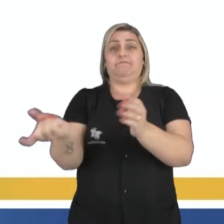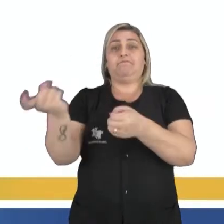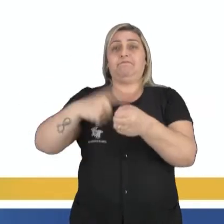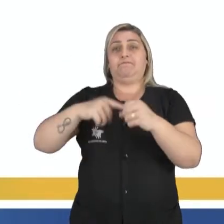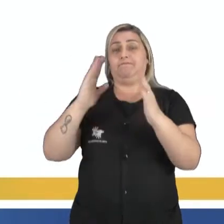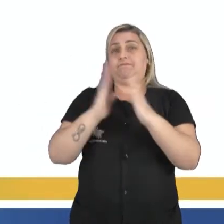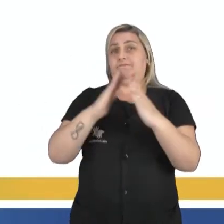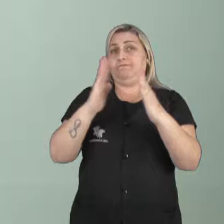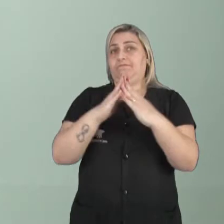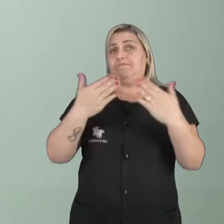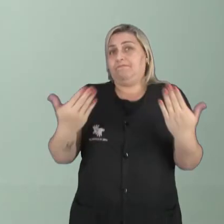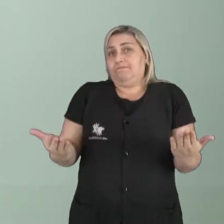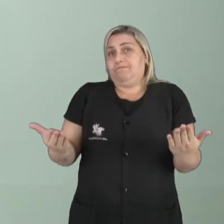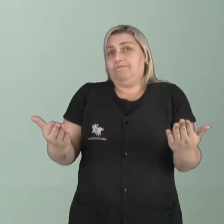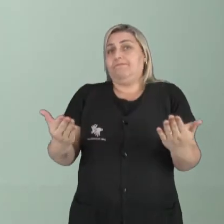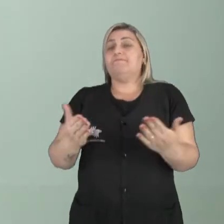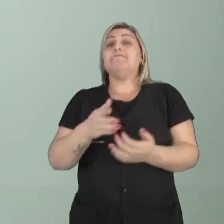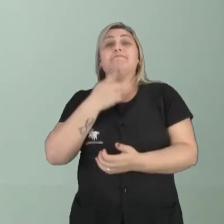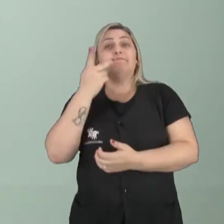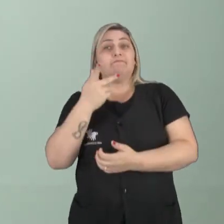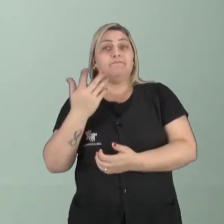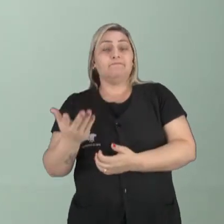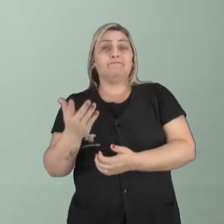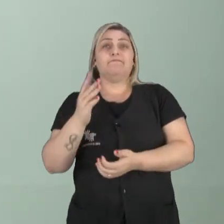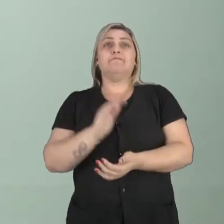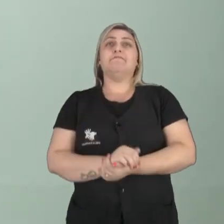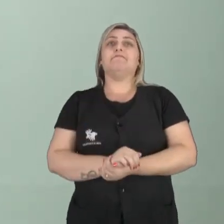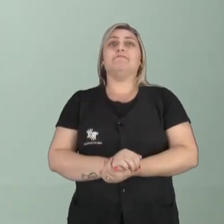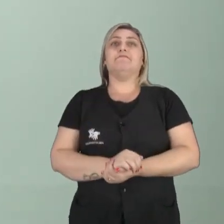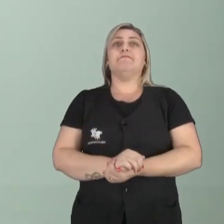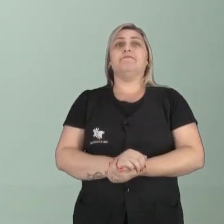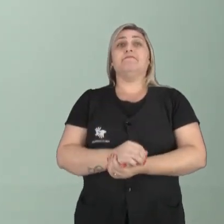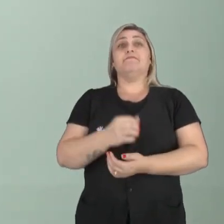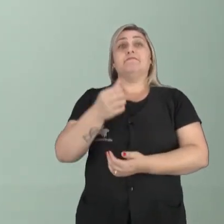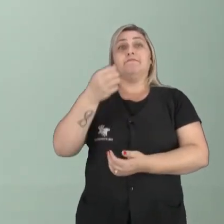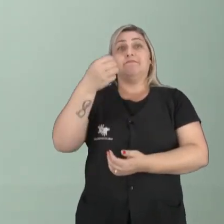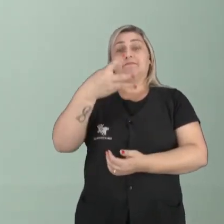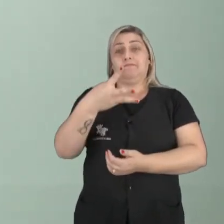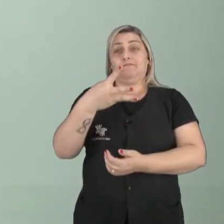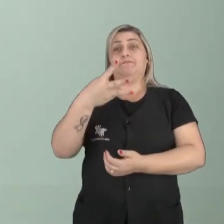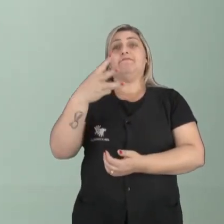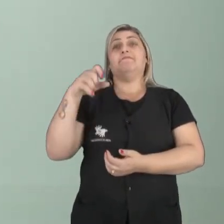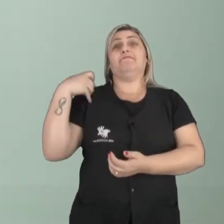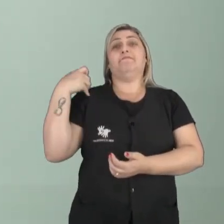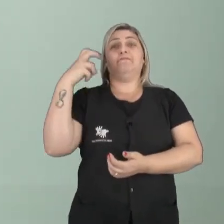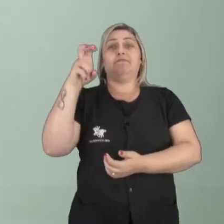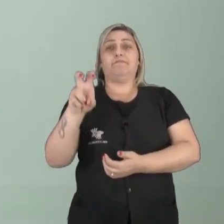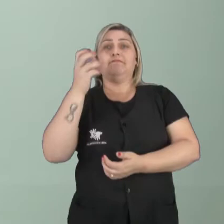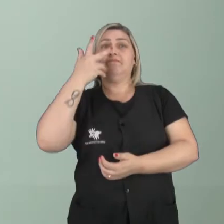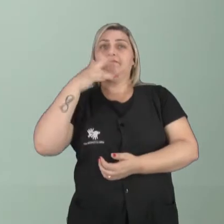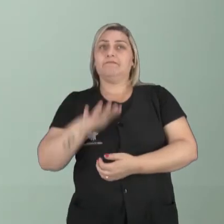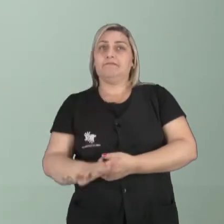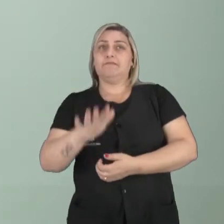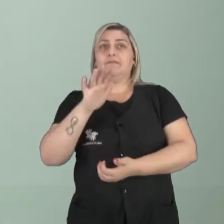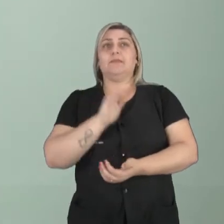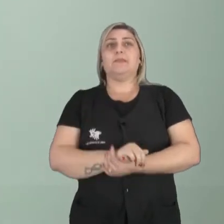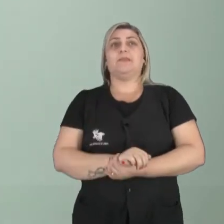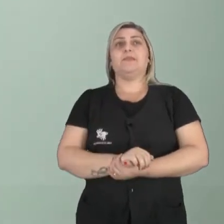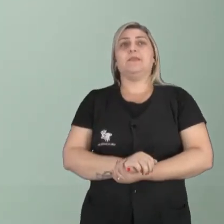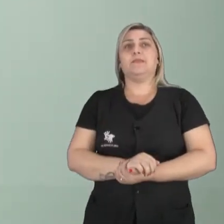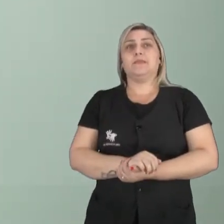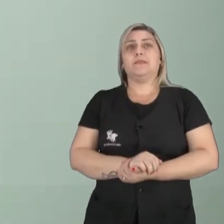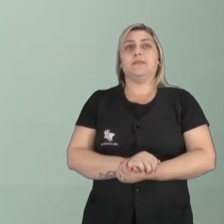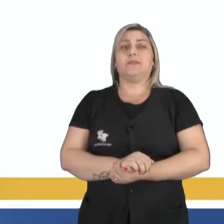para casa nessa faixa etária que estamos falando aí. Veja bem, de 3 a 5 anos de idade.